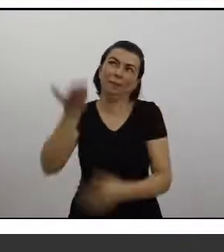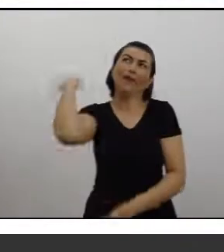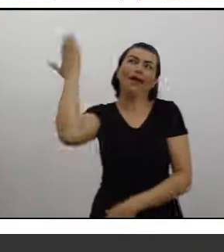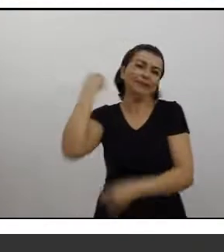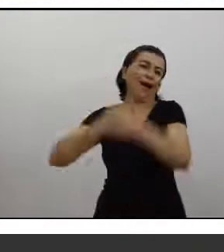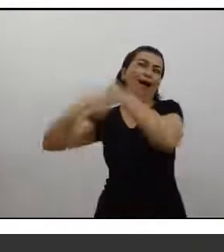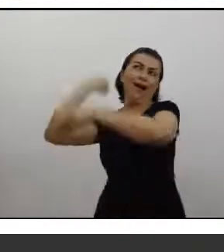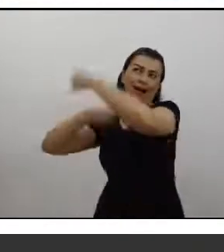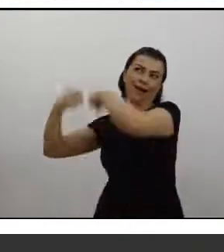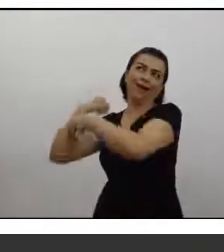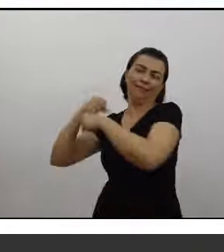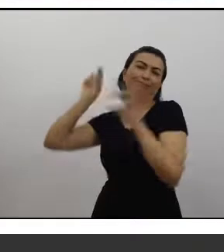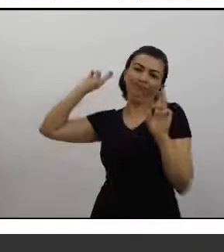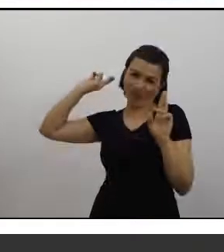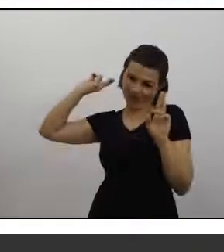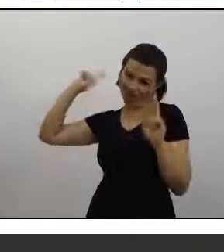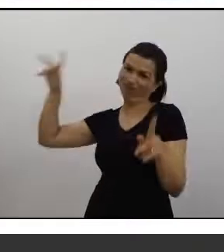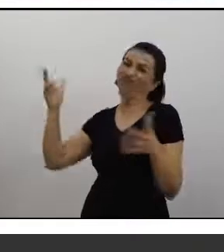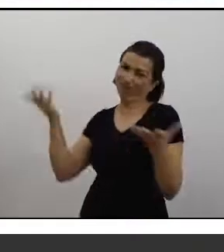muito estranha.